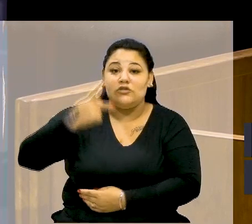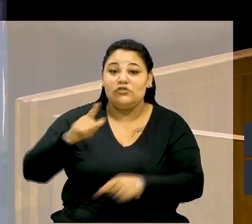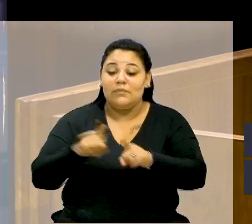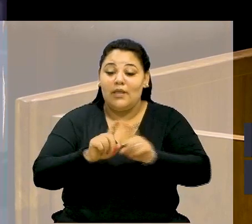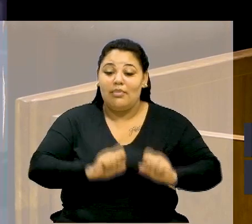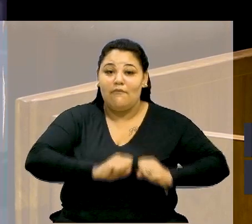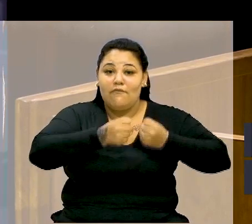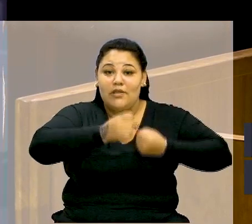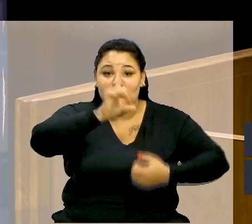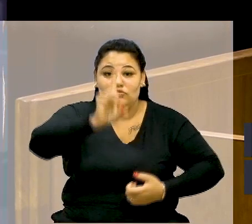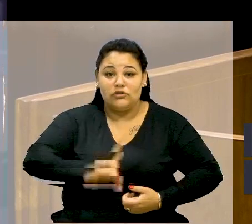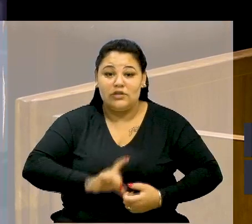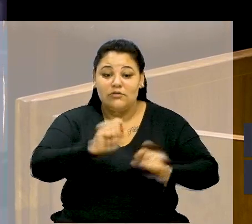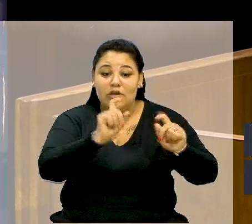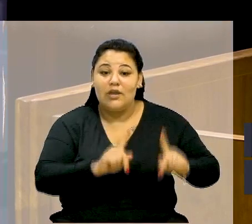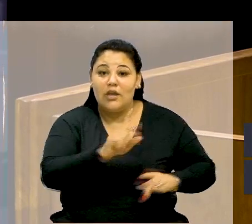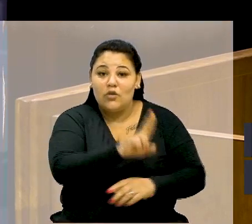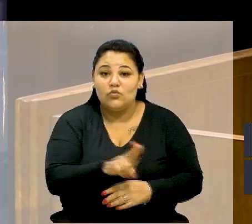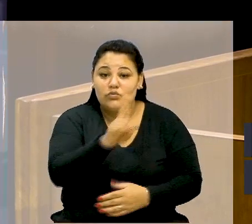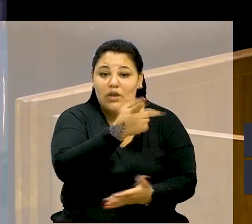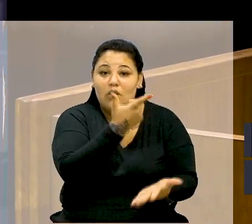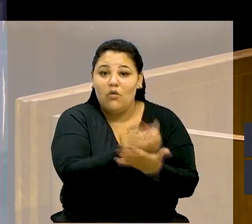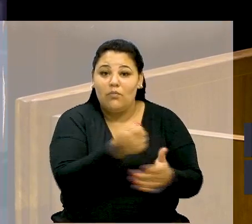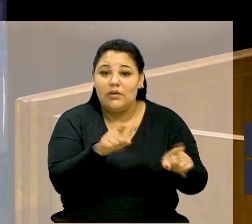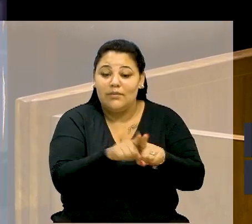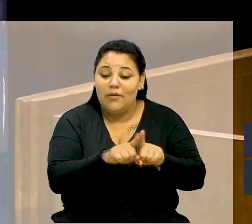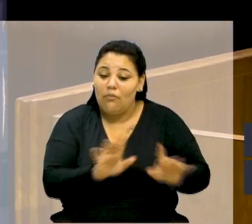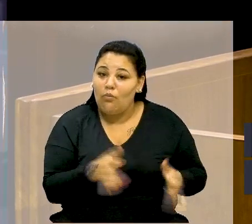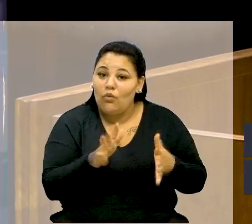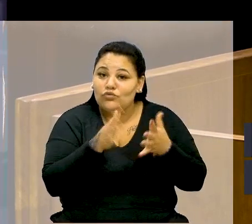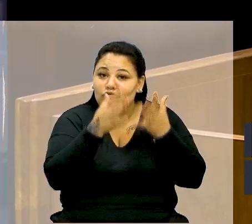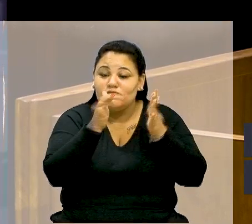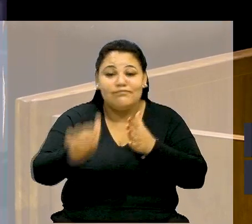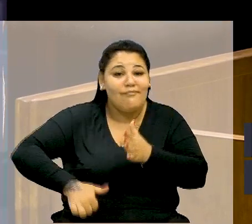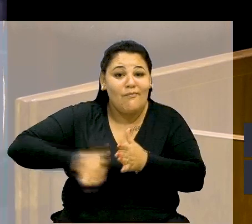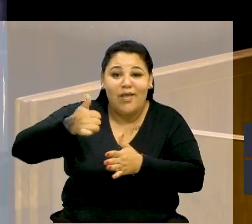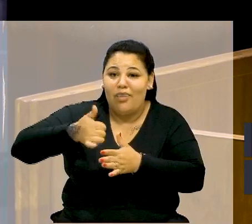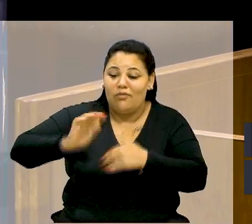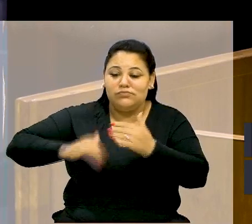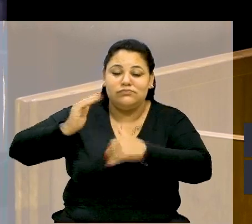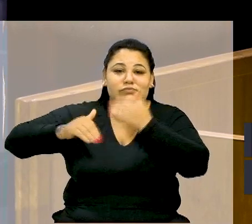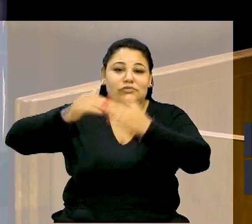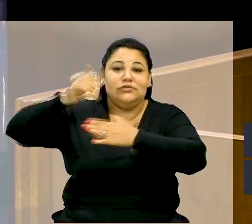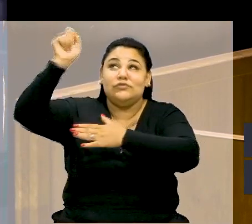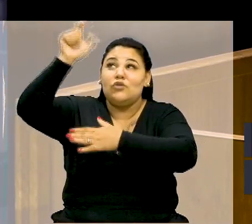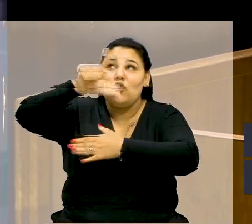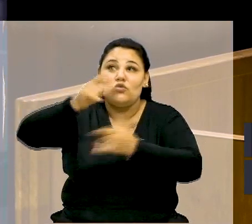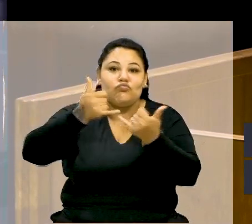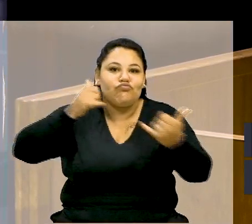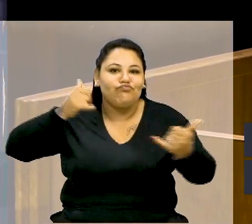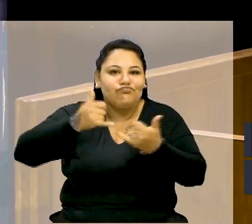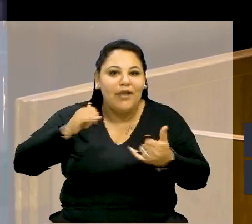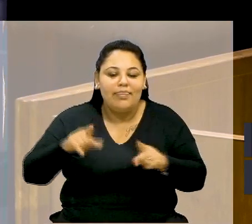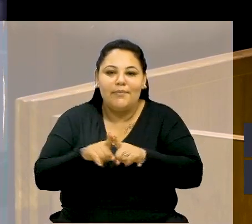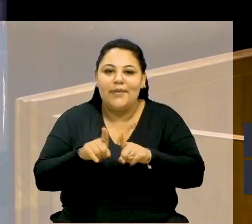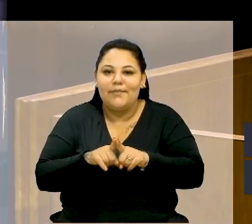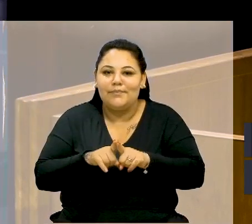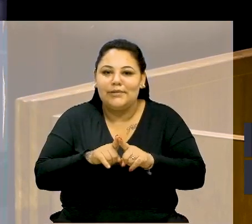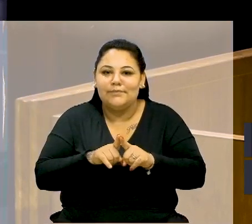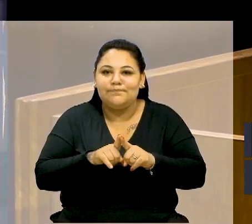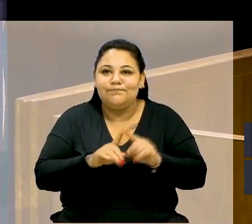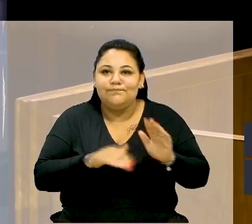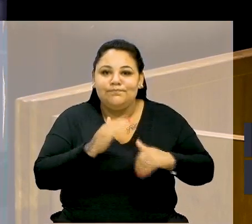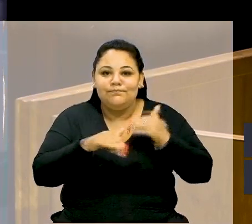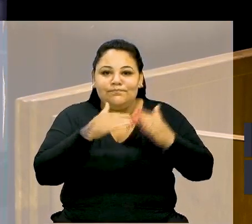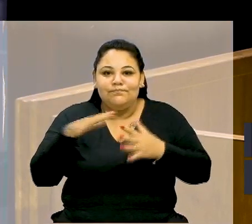e promovam um ambiente regulatório que estimule o crescimento da energia solar. Essa ação é fundamental para garantir um desenvolvimento sustentável